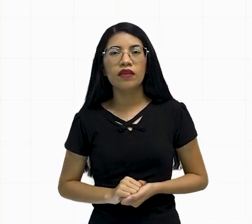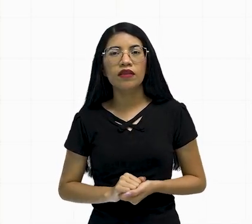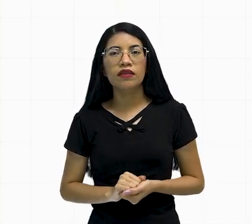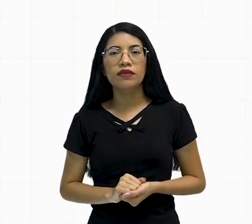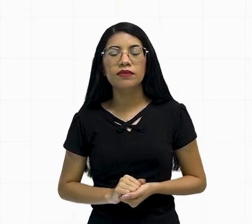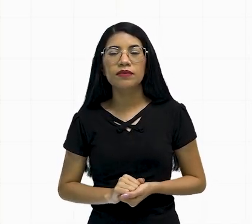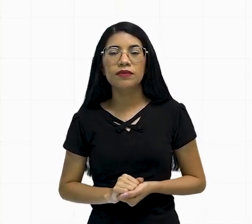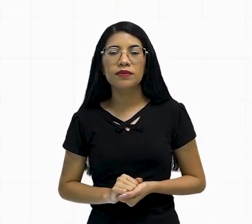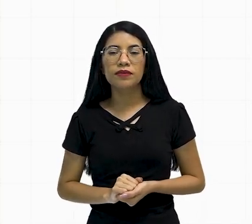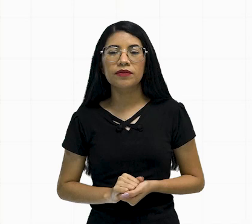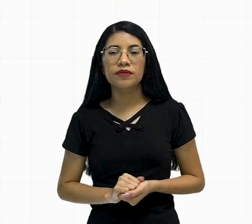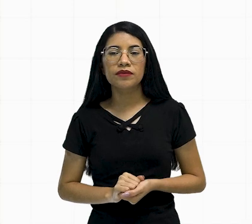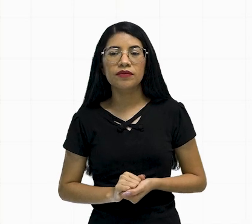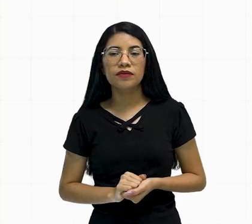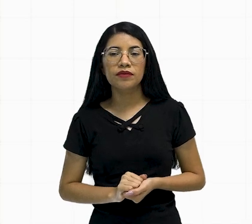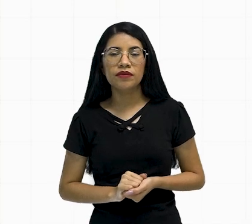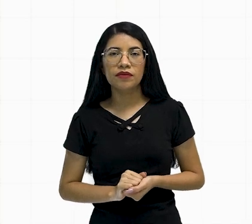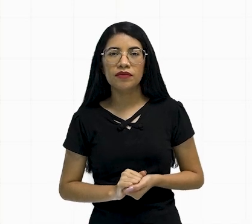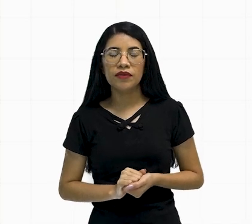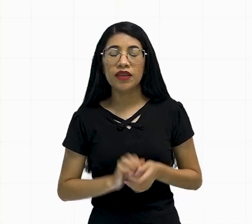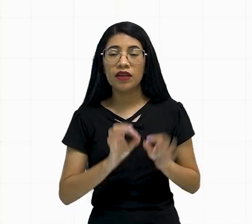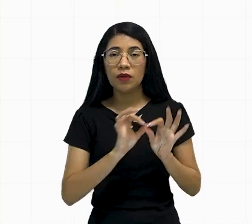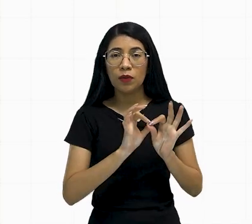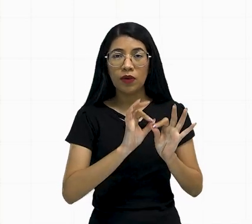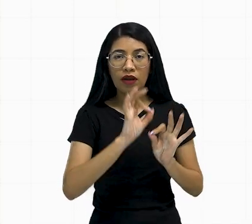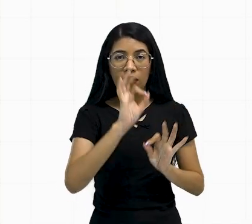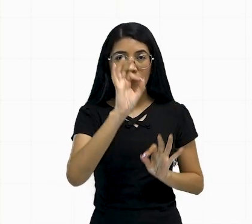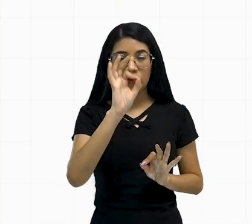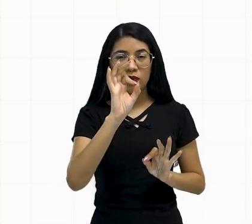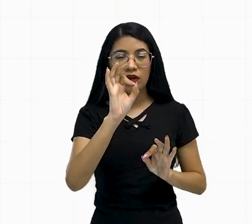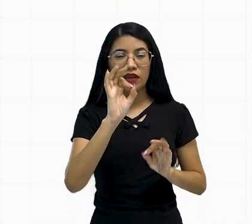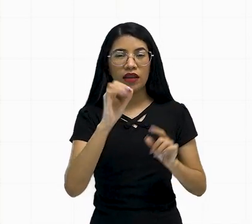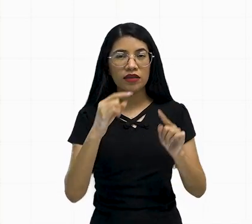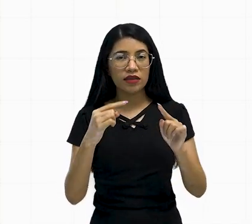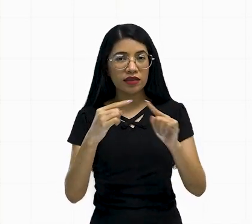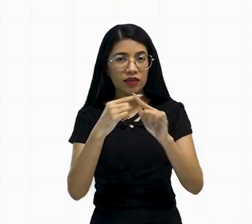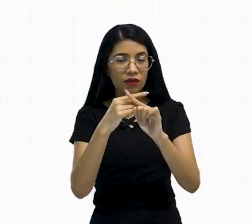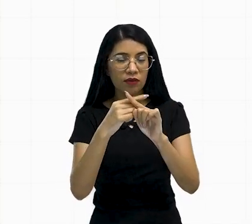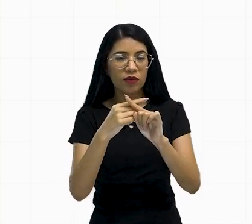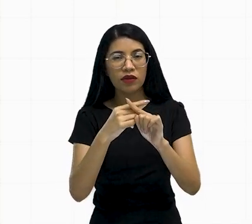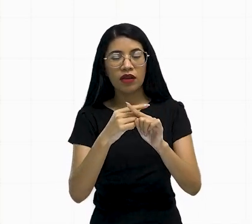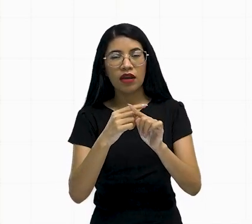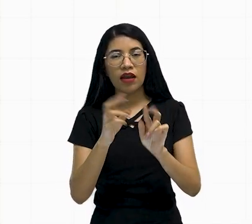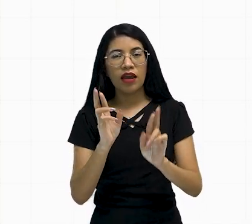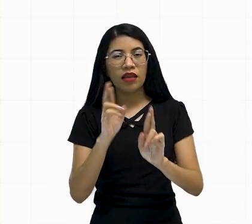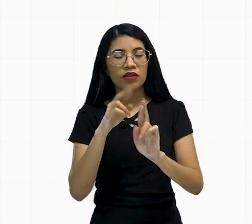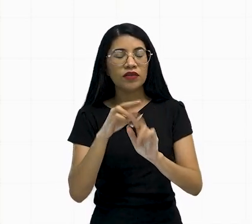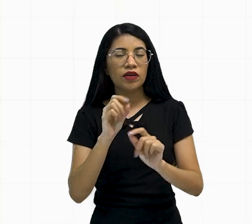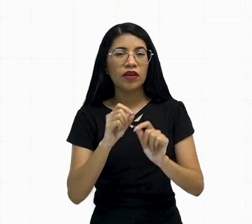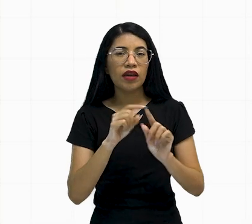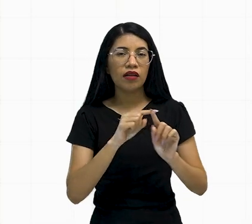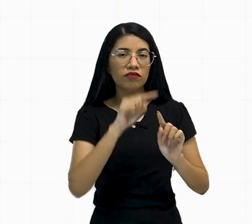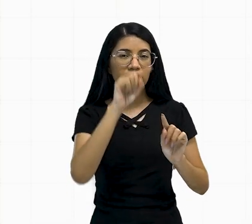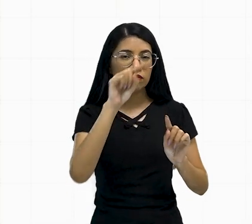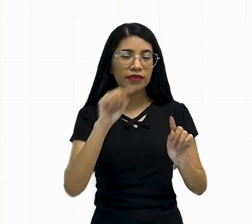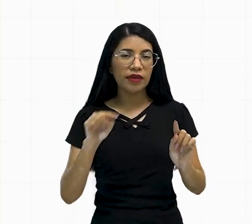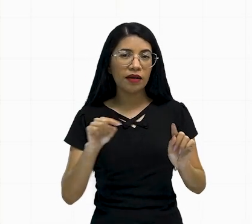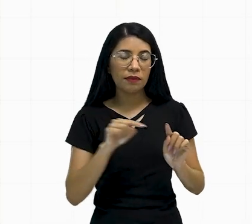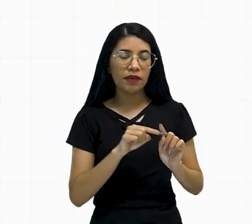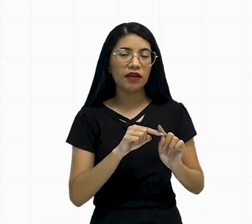O ortocentro é a interseção das alturas relativas aos 3 vértices, ou